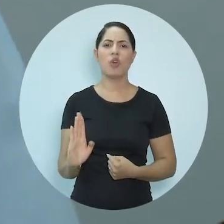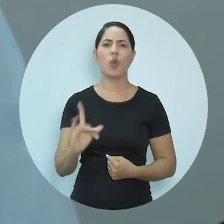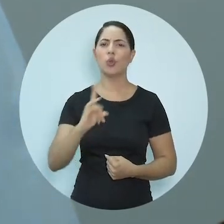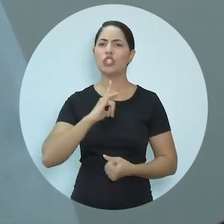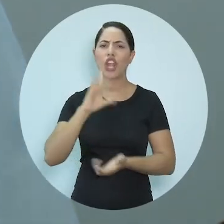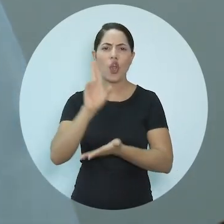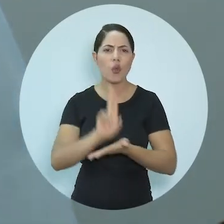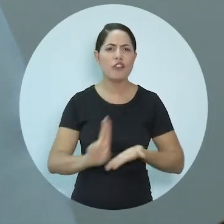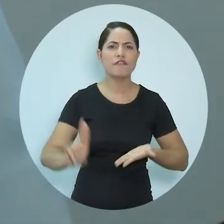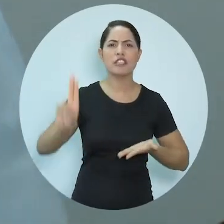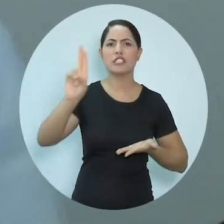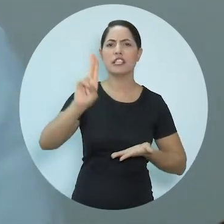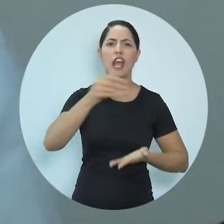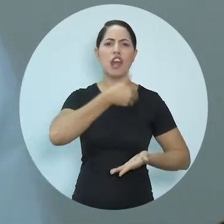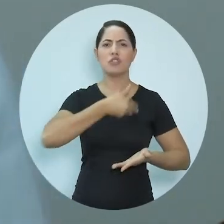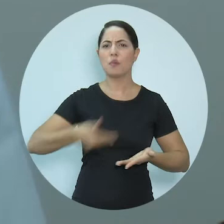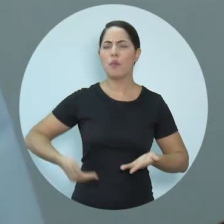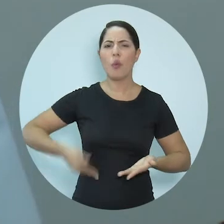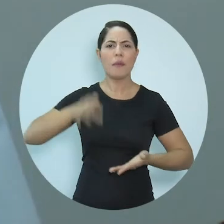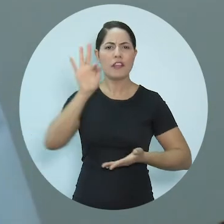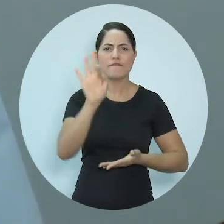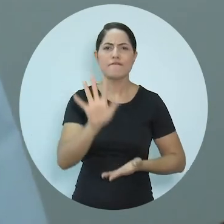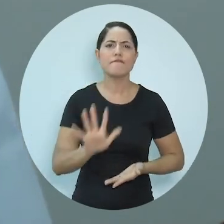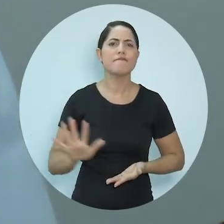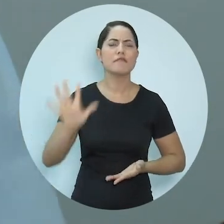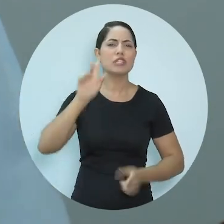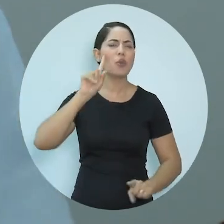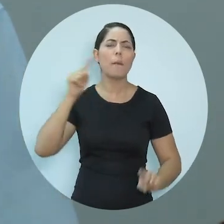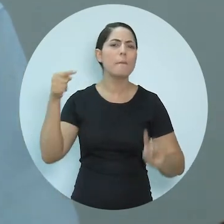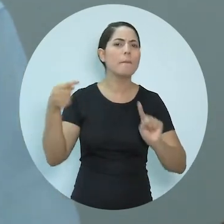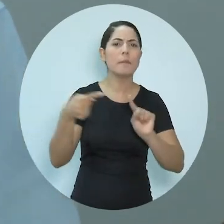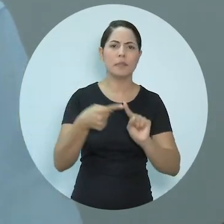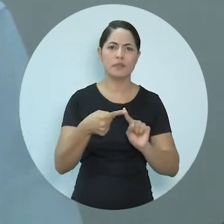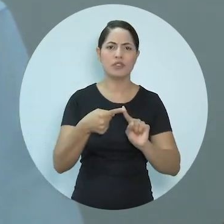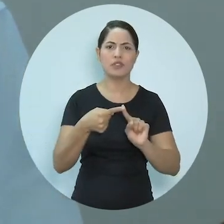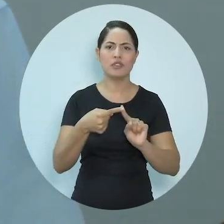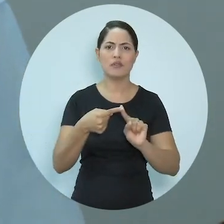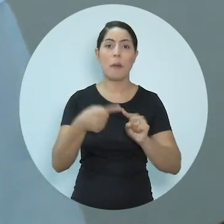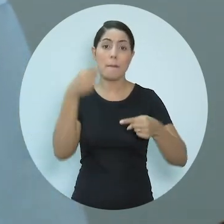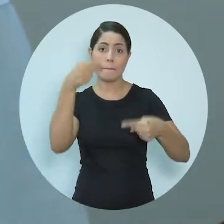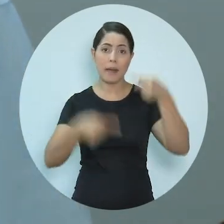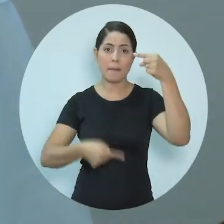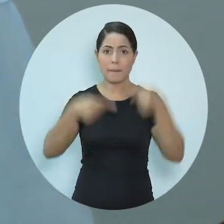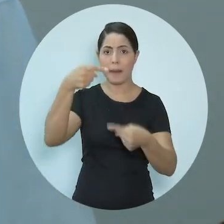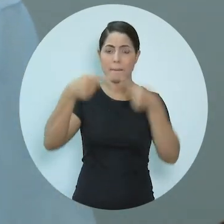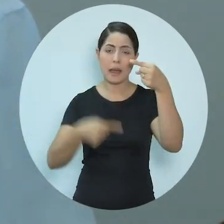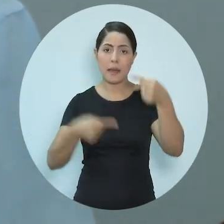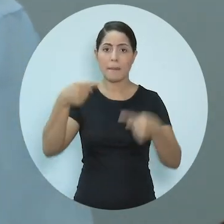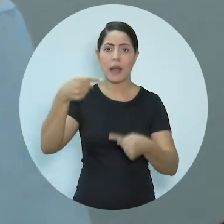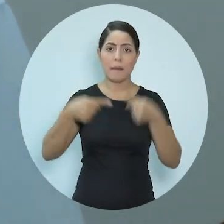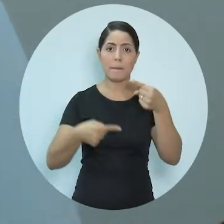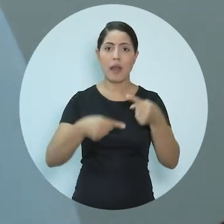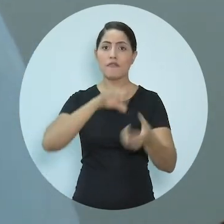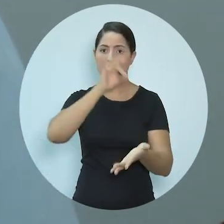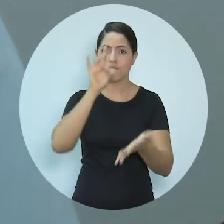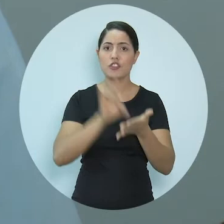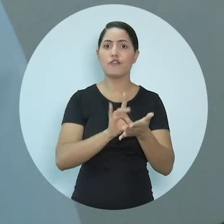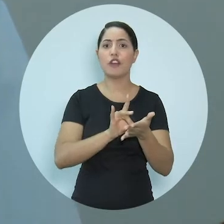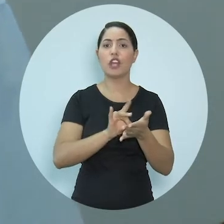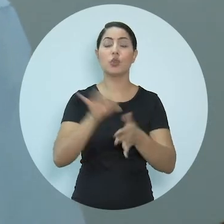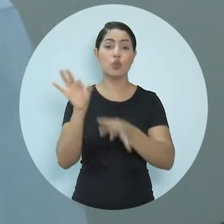nacional com as universidades públicas federais discutindo a autonomia universitária. Os aspectos jurídicos, os